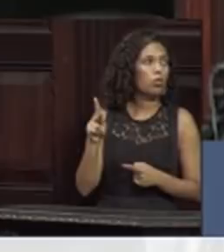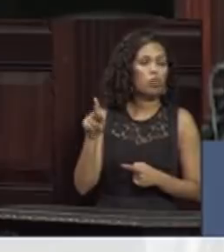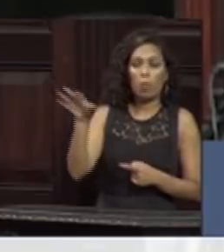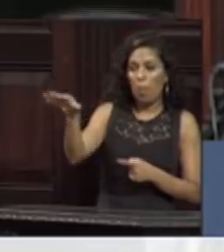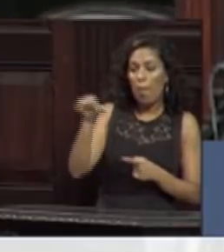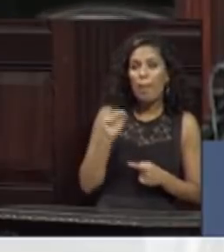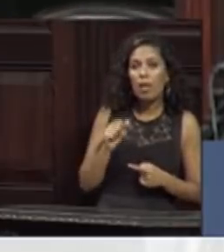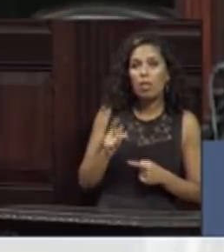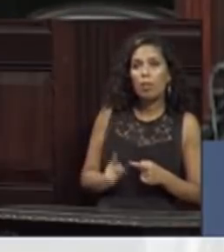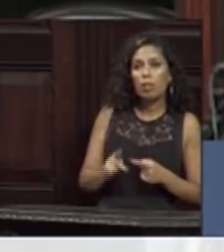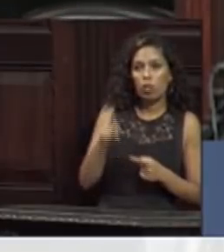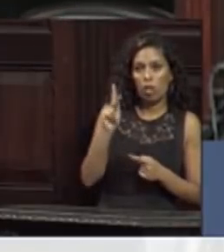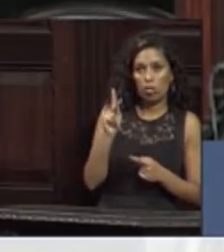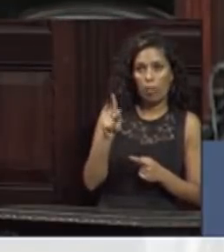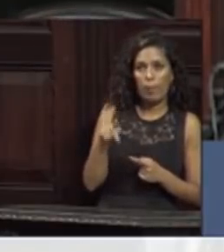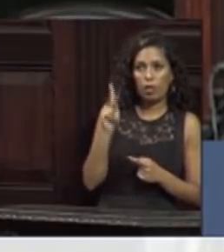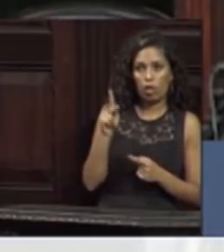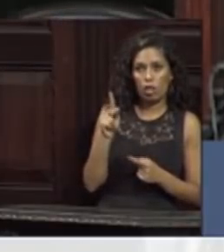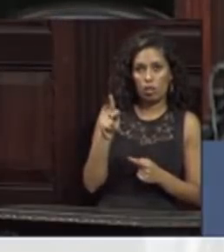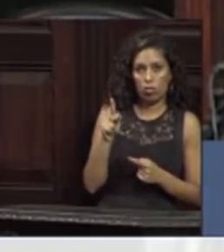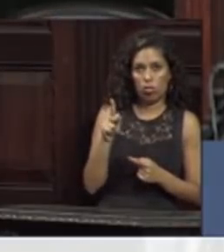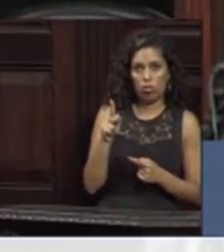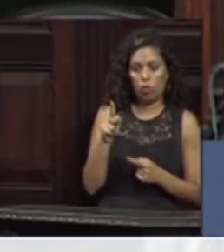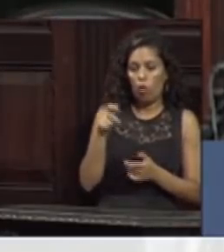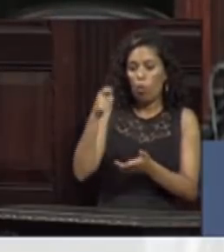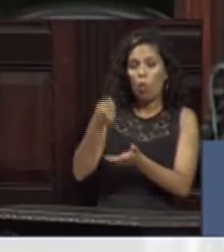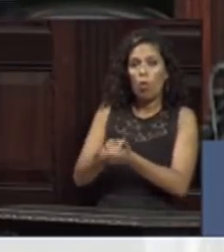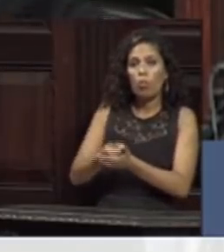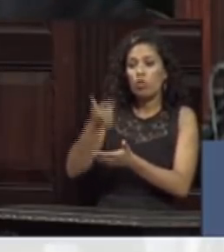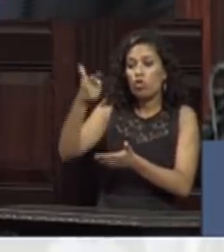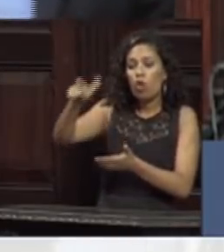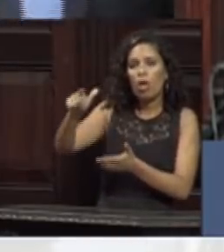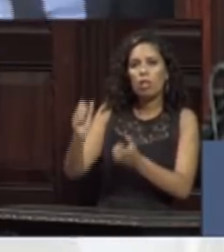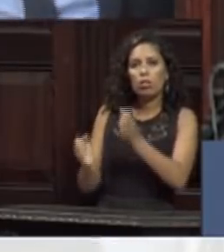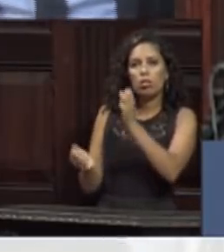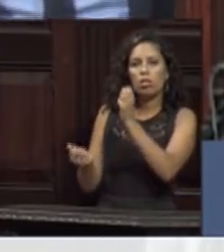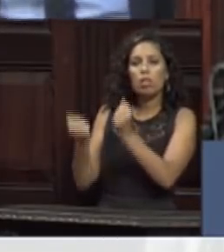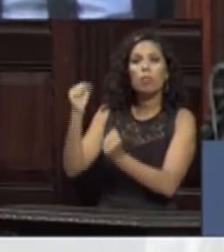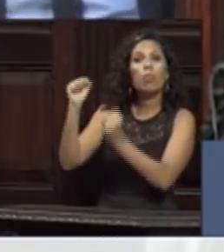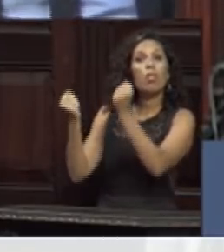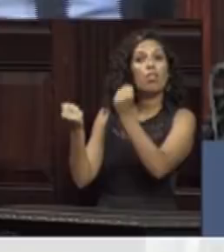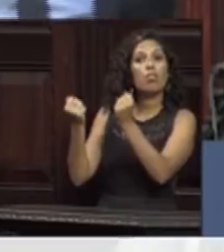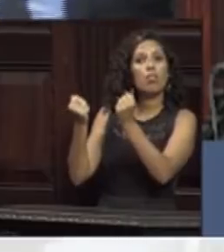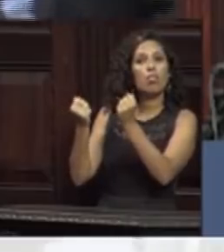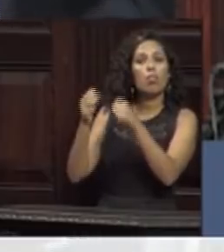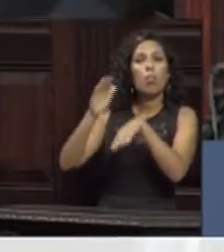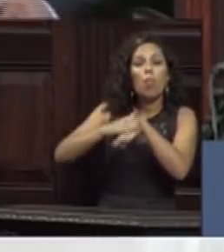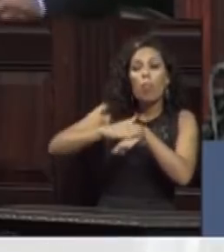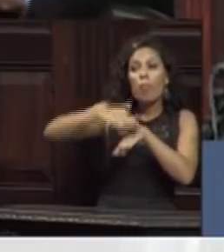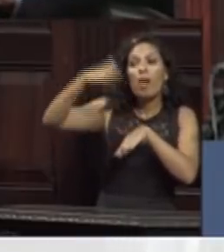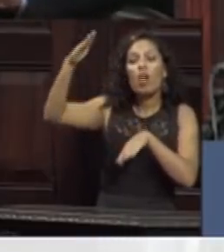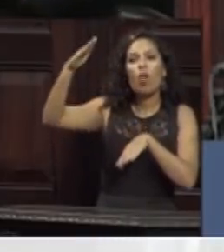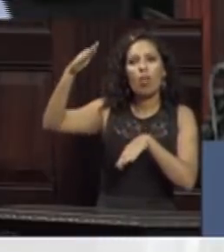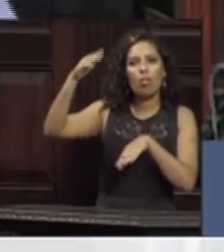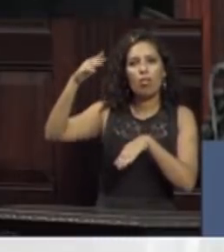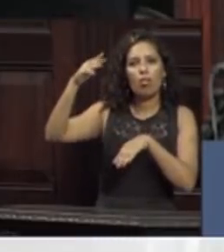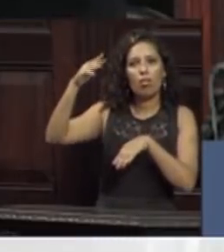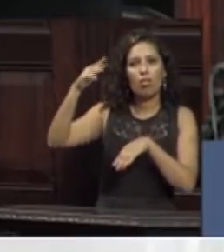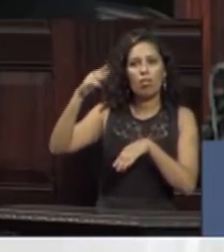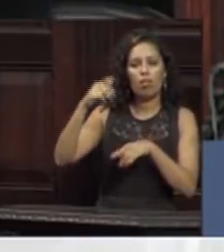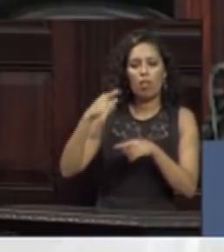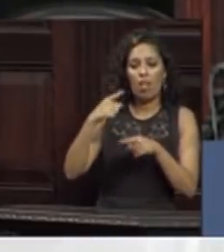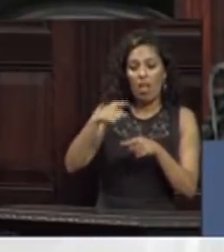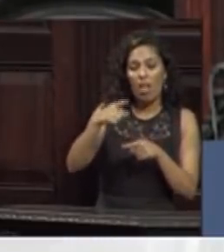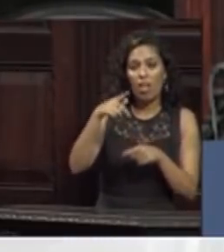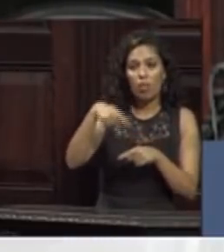aqui no Brasil de uma petroleira por um preço maior que ela vendia para ela mesma no exterior. Que quando